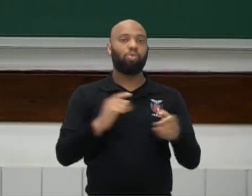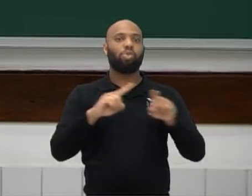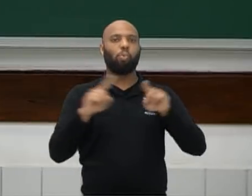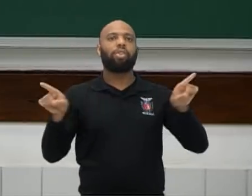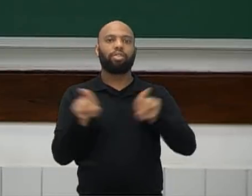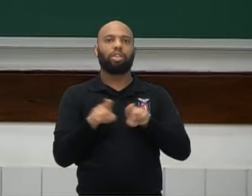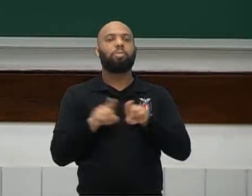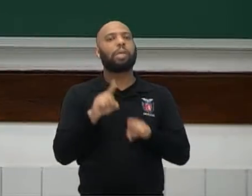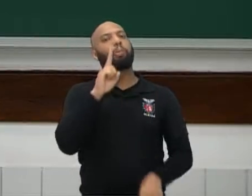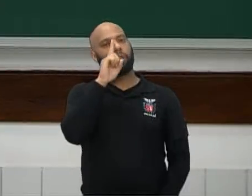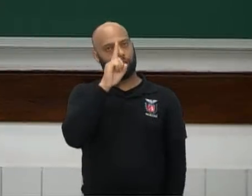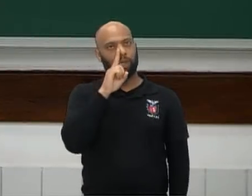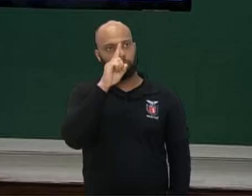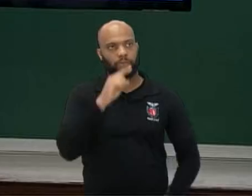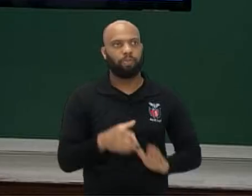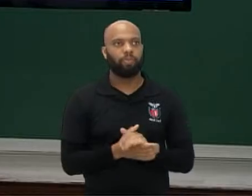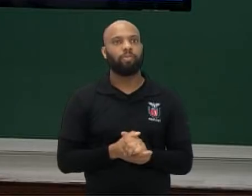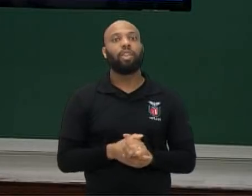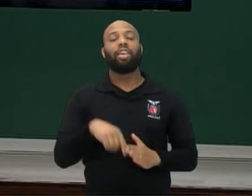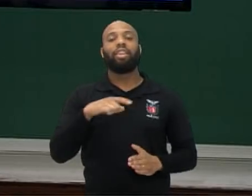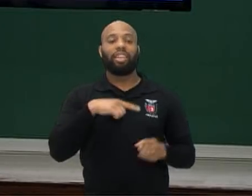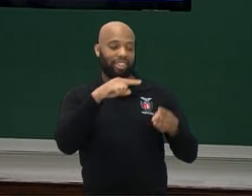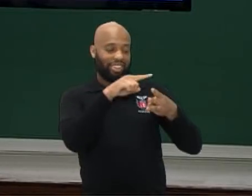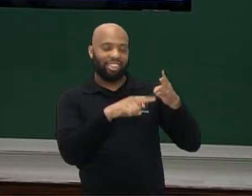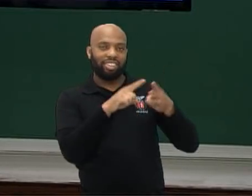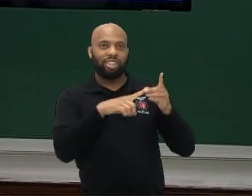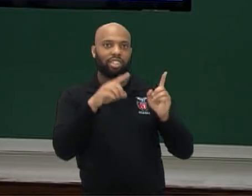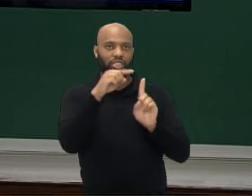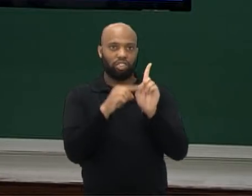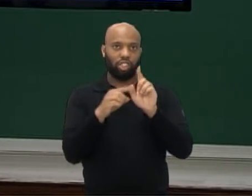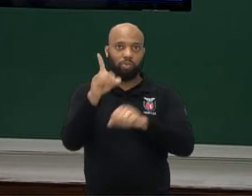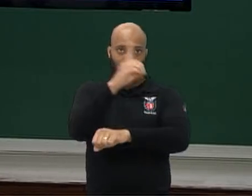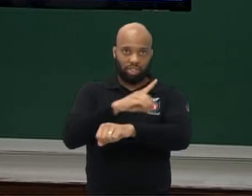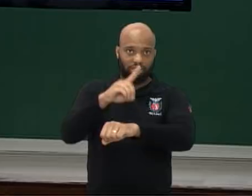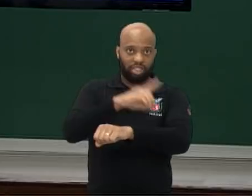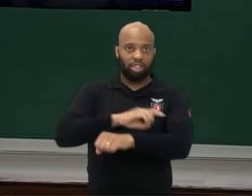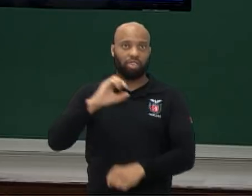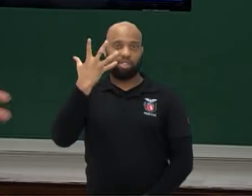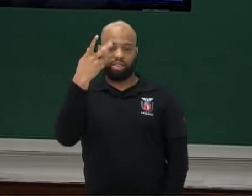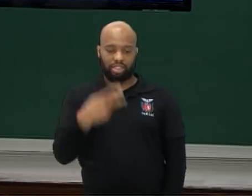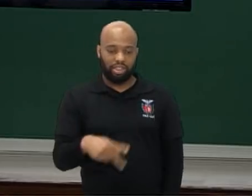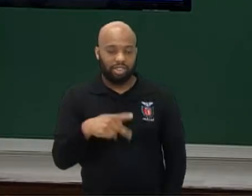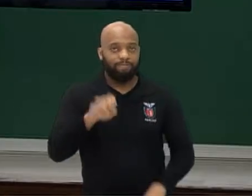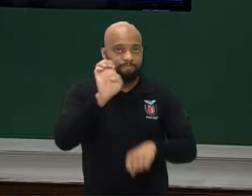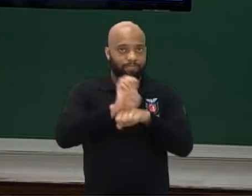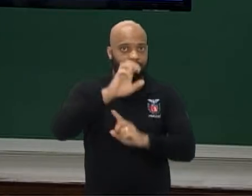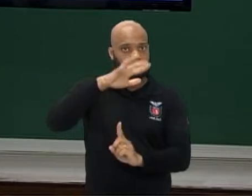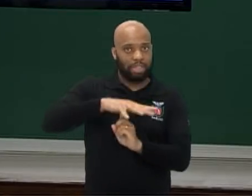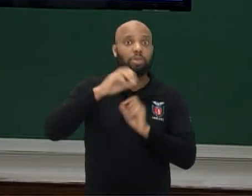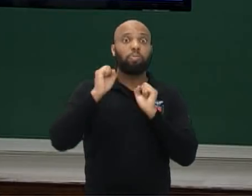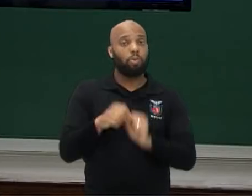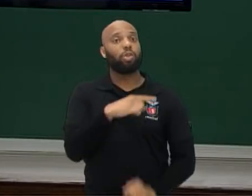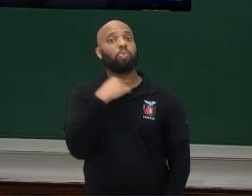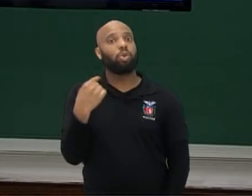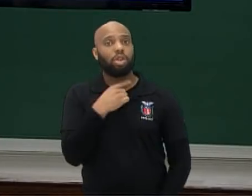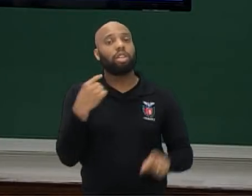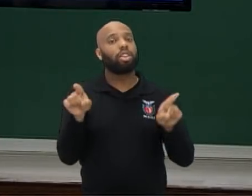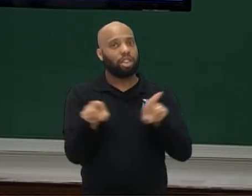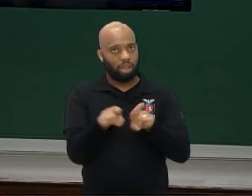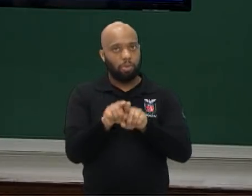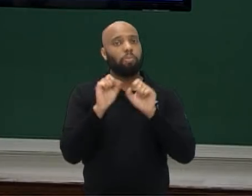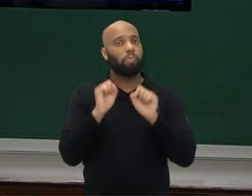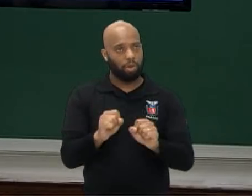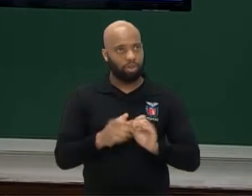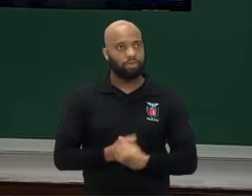doença gravíssima. 3 tipos de dengue ocorrem no nosso estado e levam à morte, podem levar à